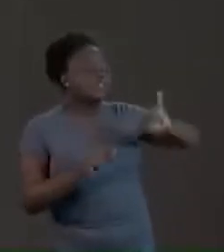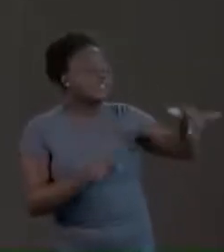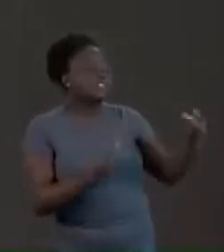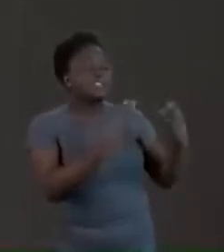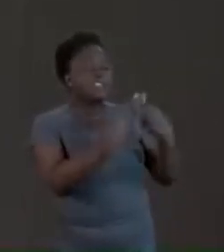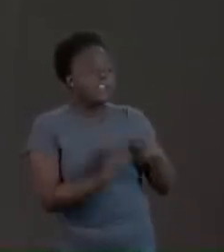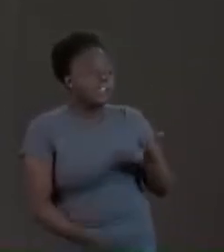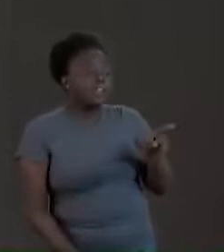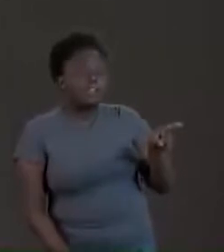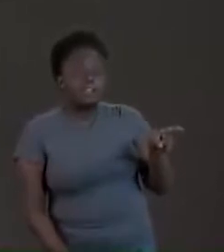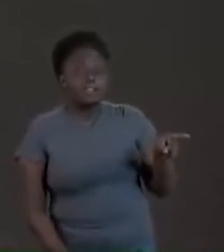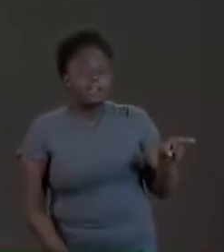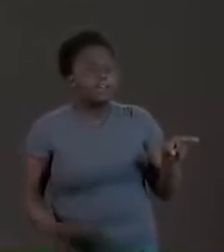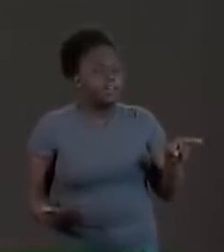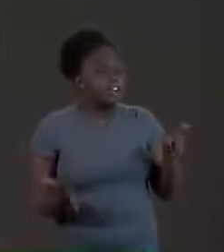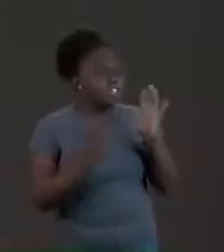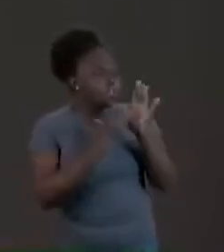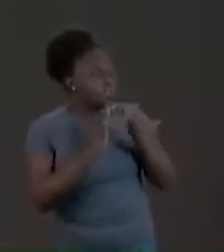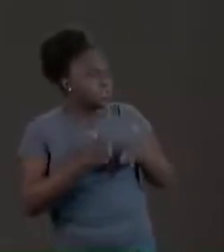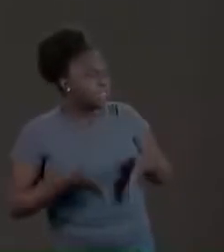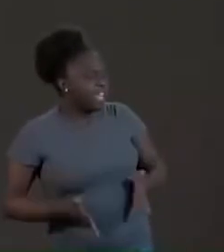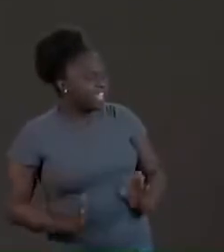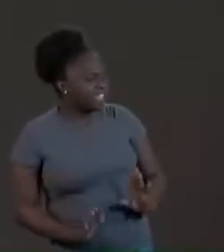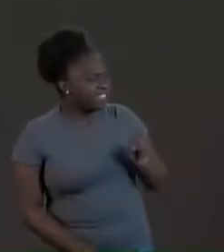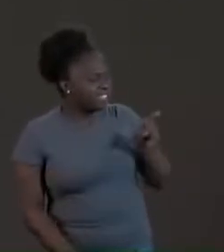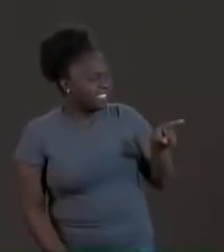Meu Deus, Jesus nasceu desse cara?